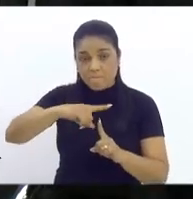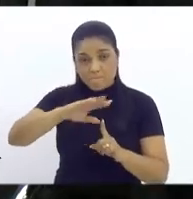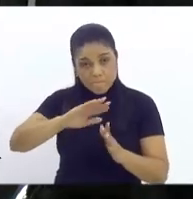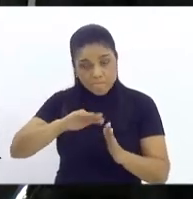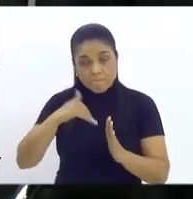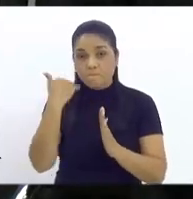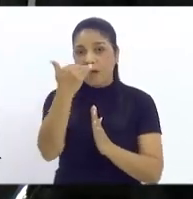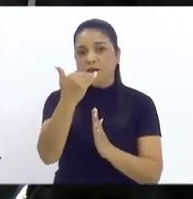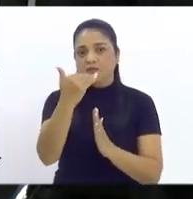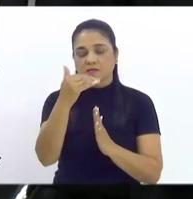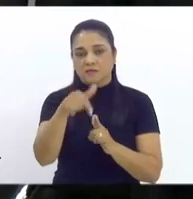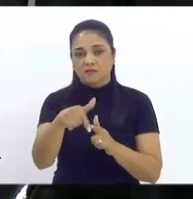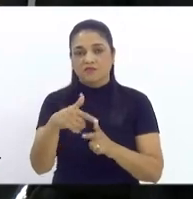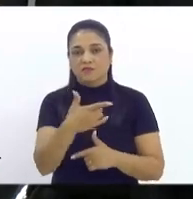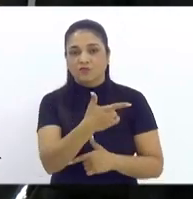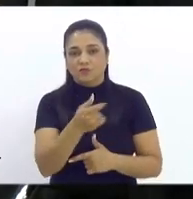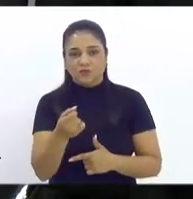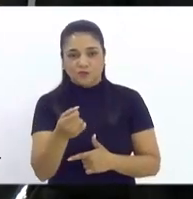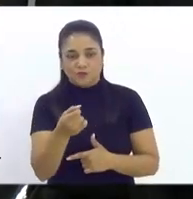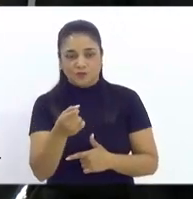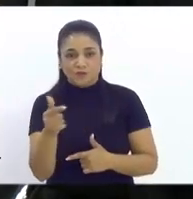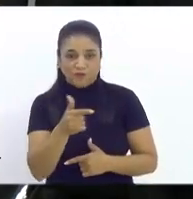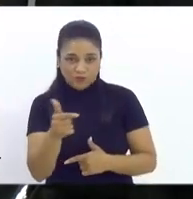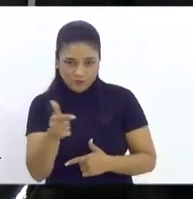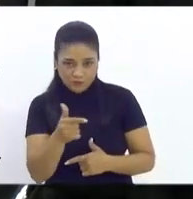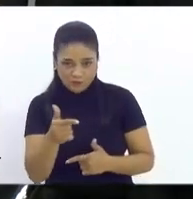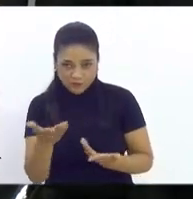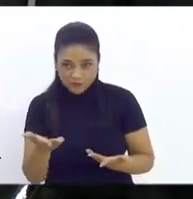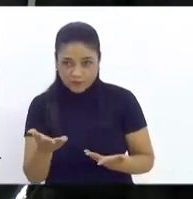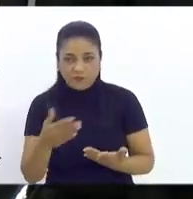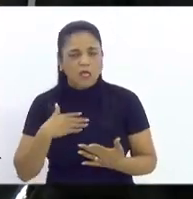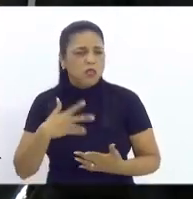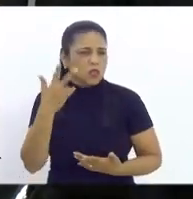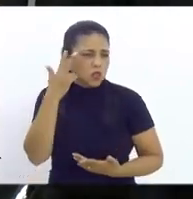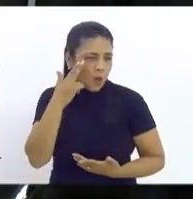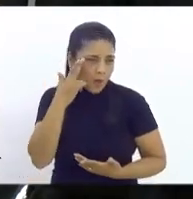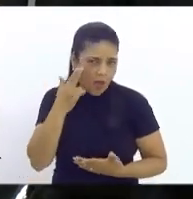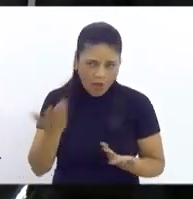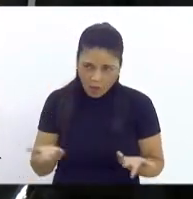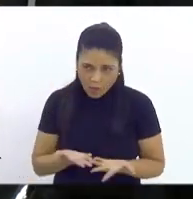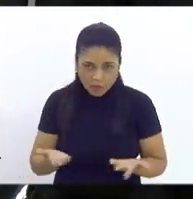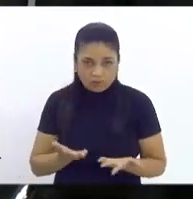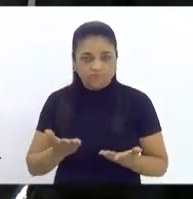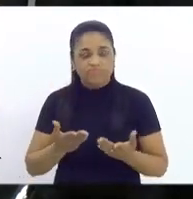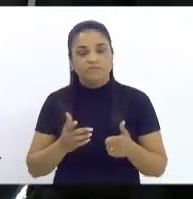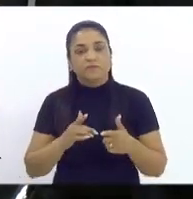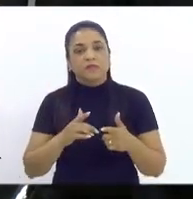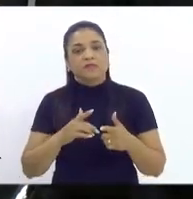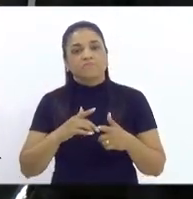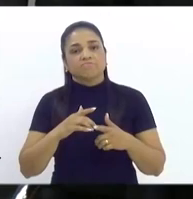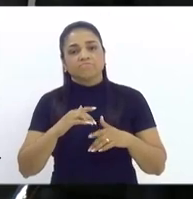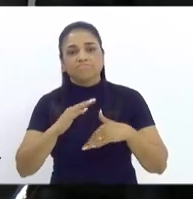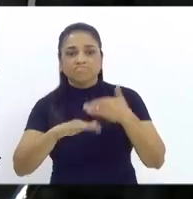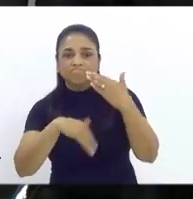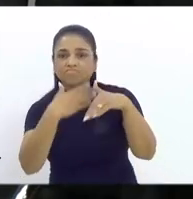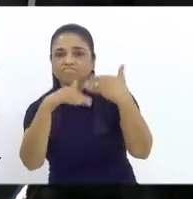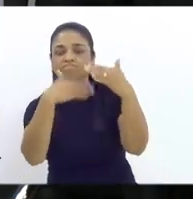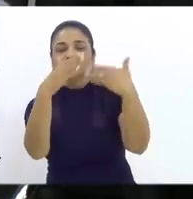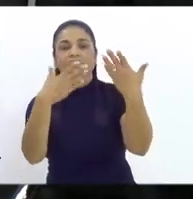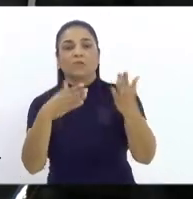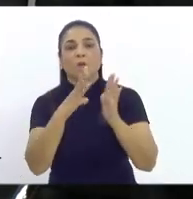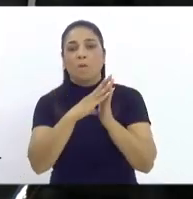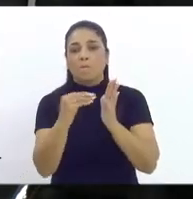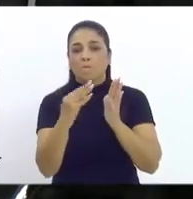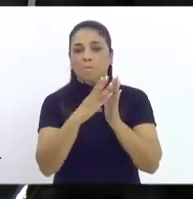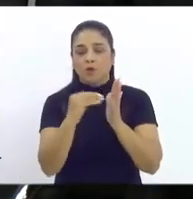nossa projeção de exponencialmente crescendo. Isso é normal dentro de um sistema de distribuição, vira uma crescente pelo modelo, que é